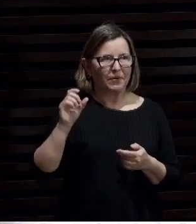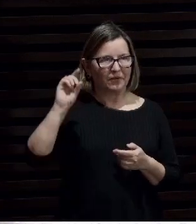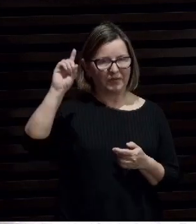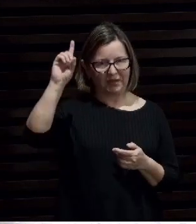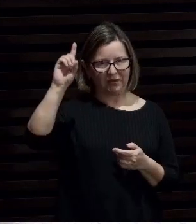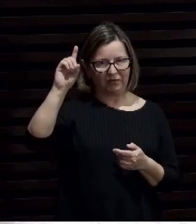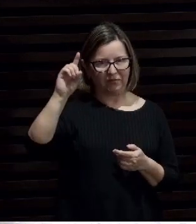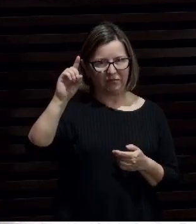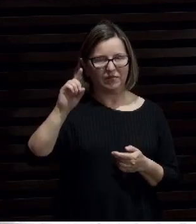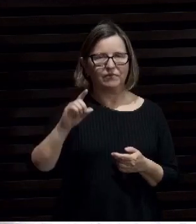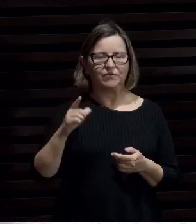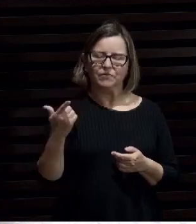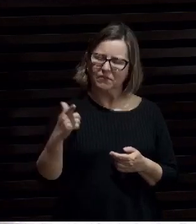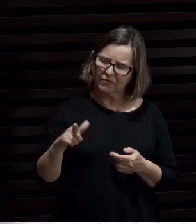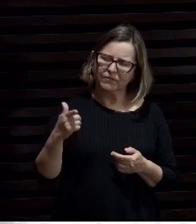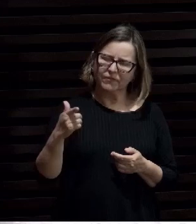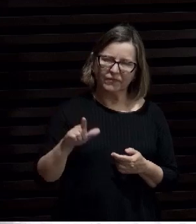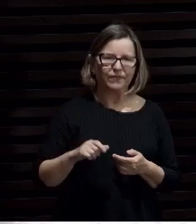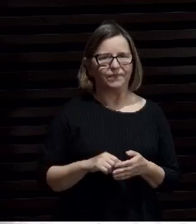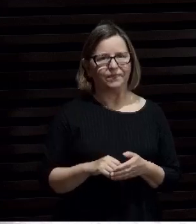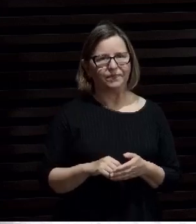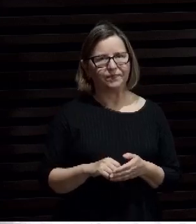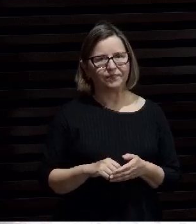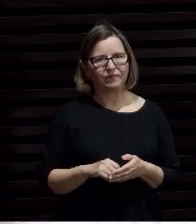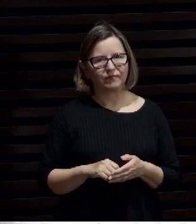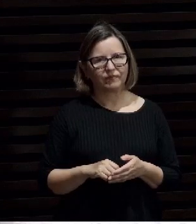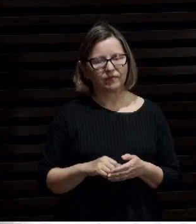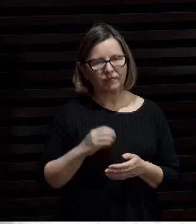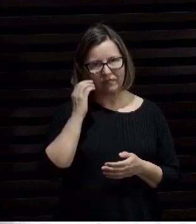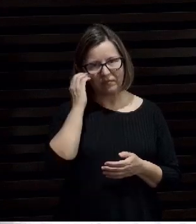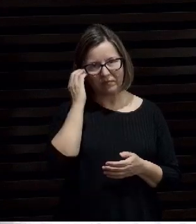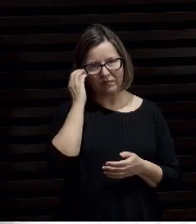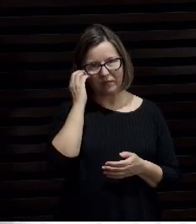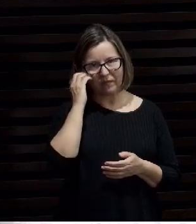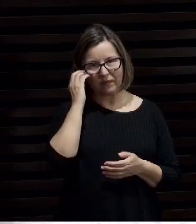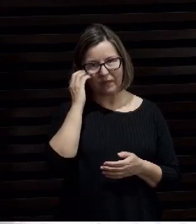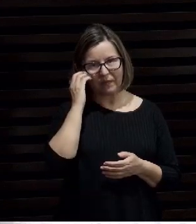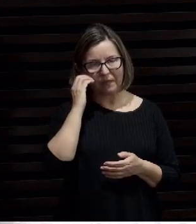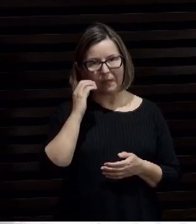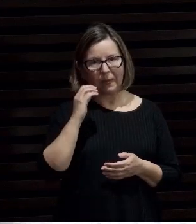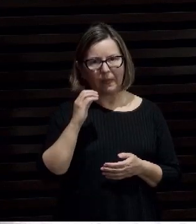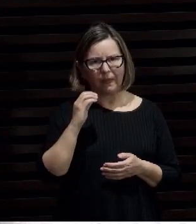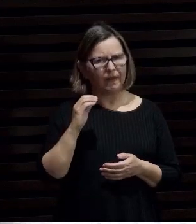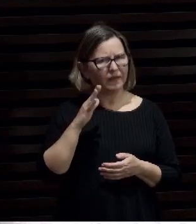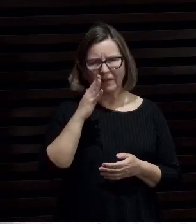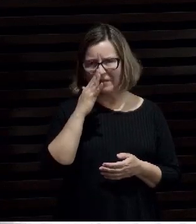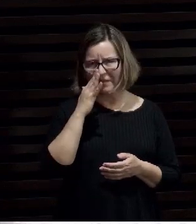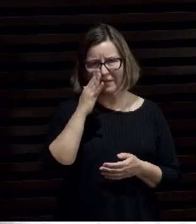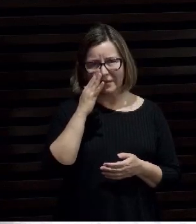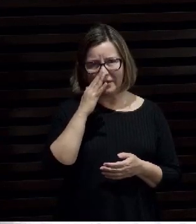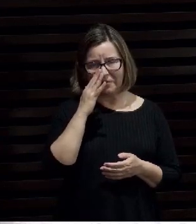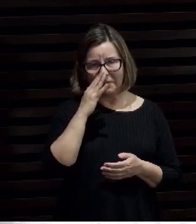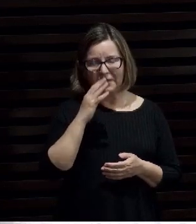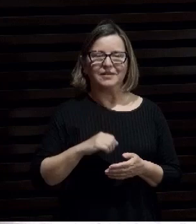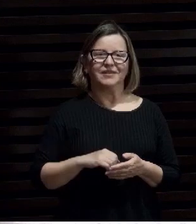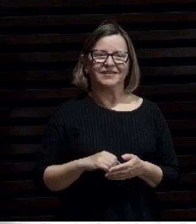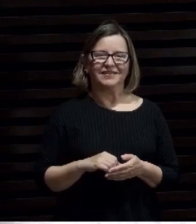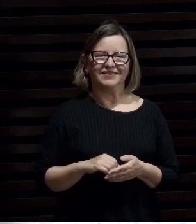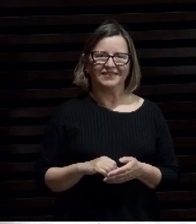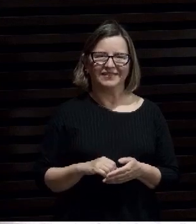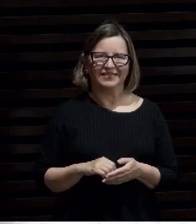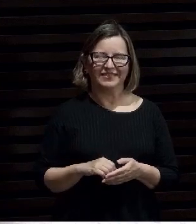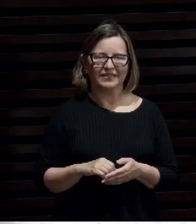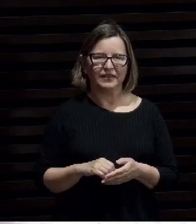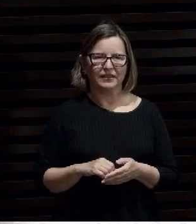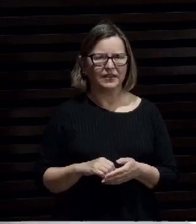Insta, quer seja oportuno, quer não. E é legal que ele disse o seguinte, não te admires, está falando com uma pessoa no singular,